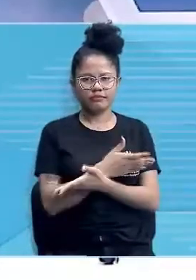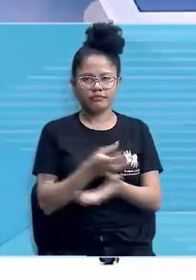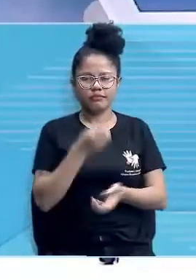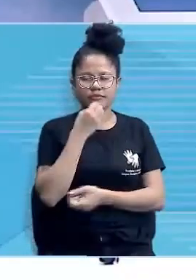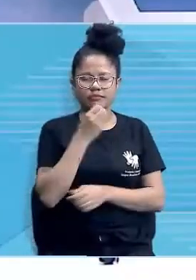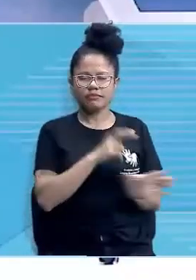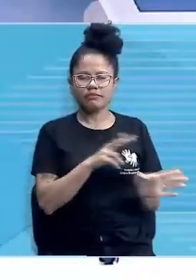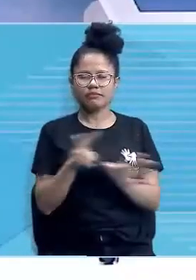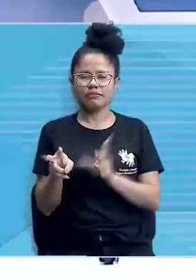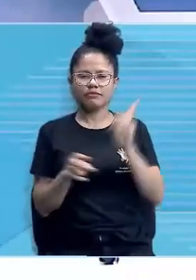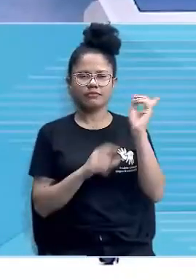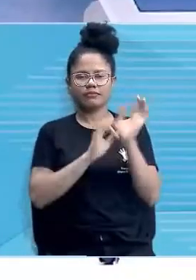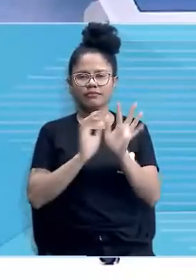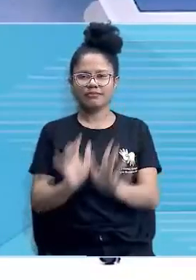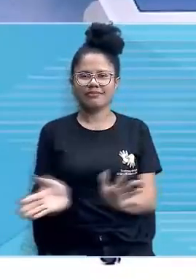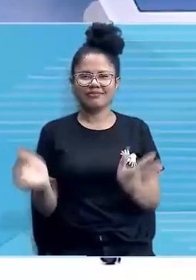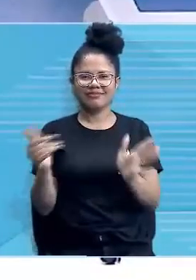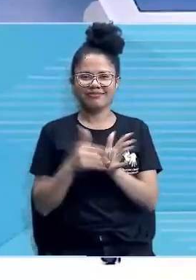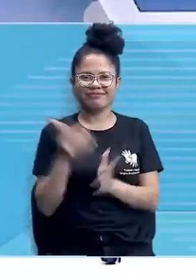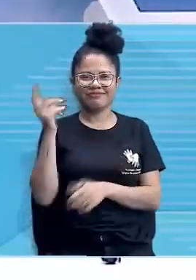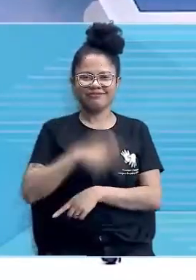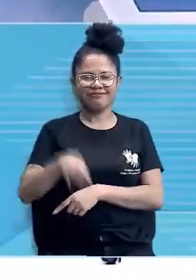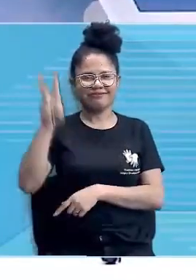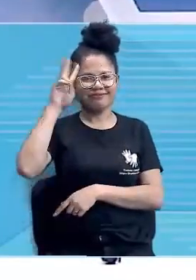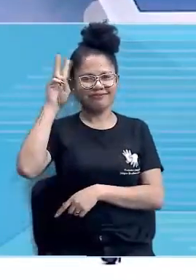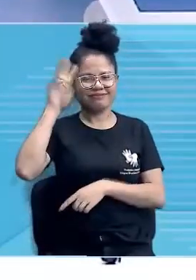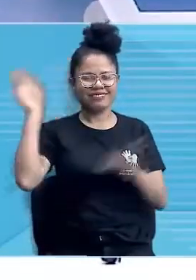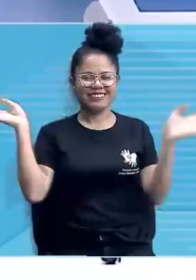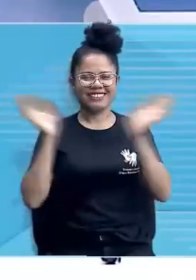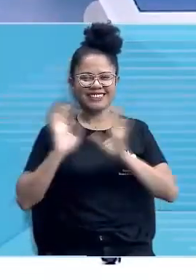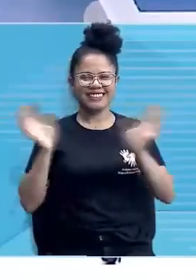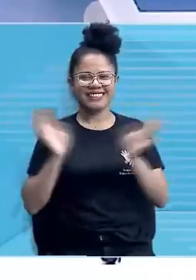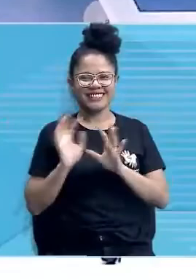fique com Deus e até a próxima